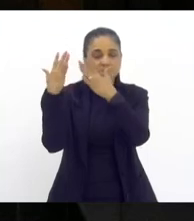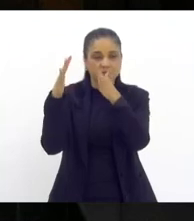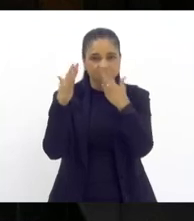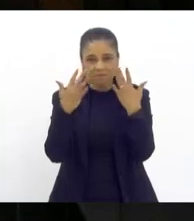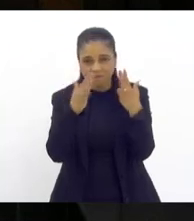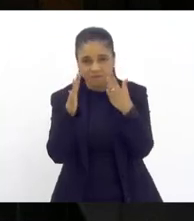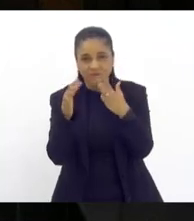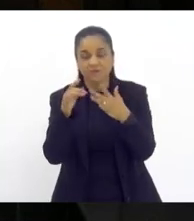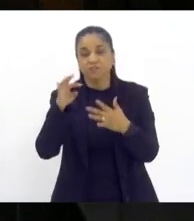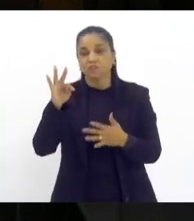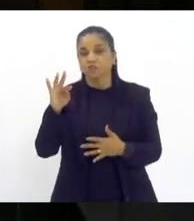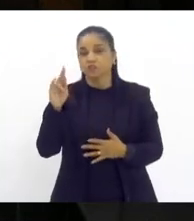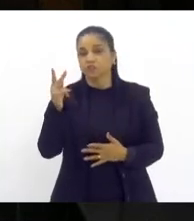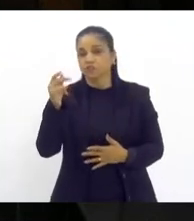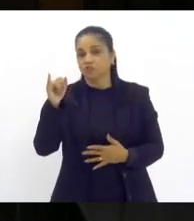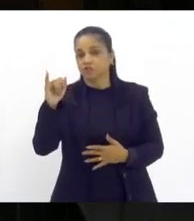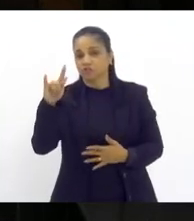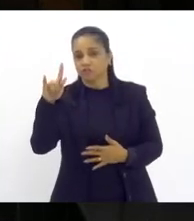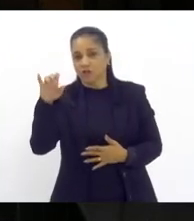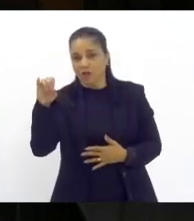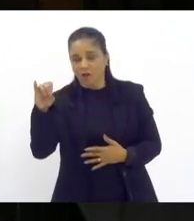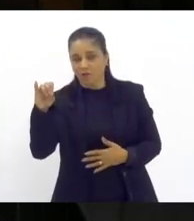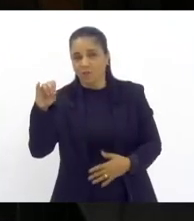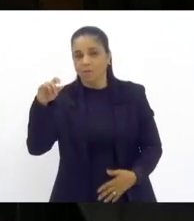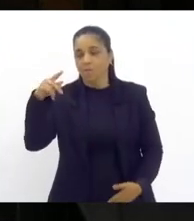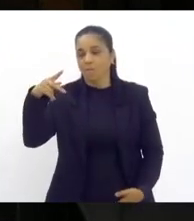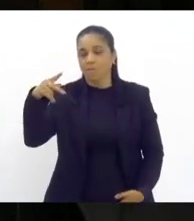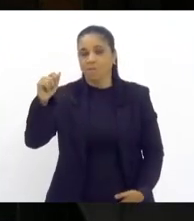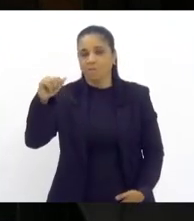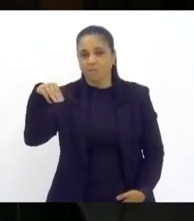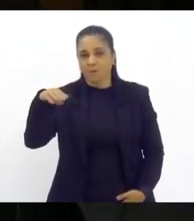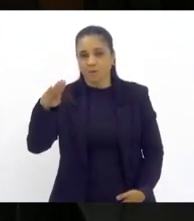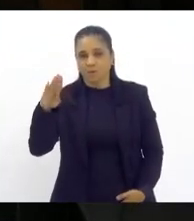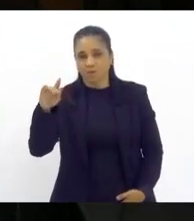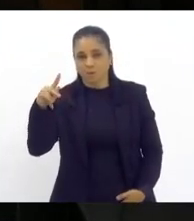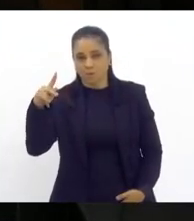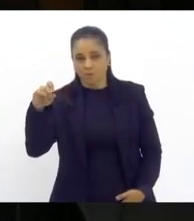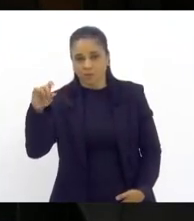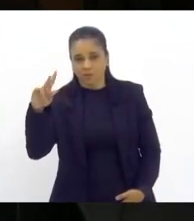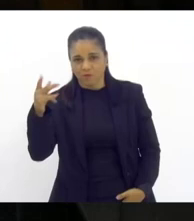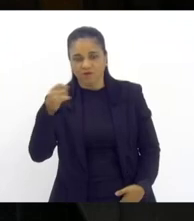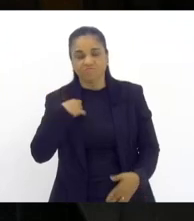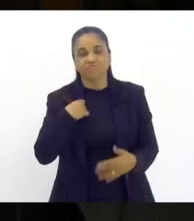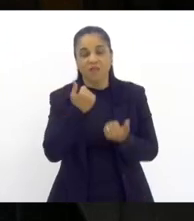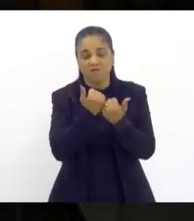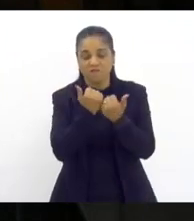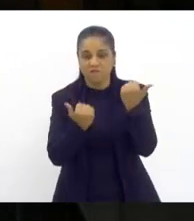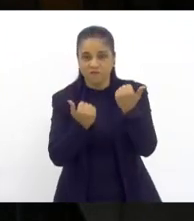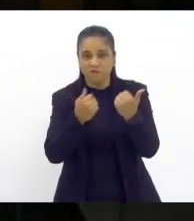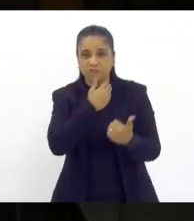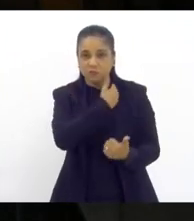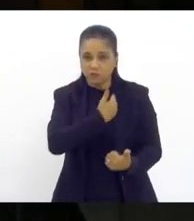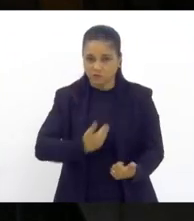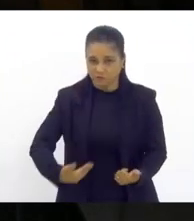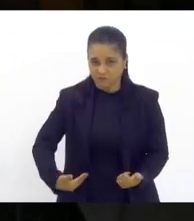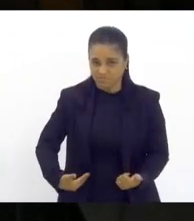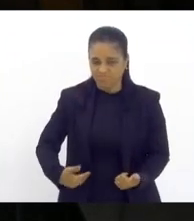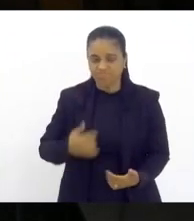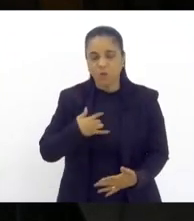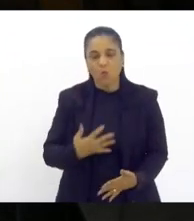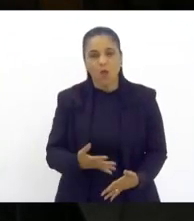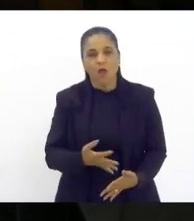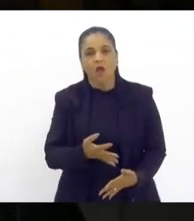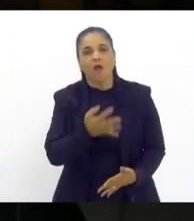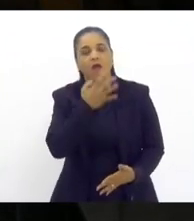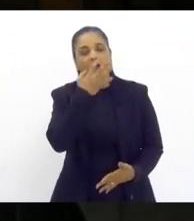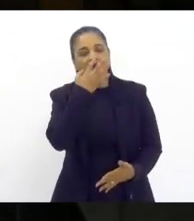o Tiagão, o Thiago Pampulha, nosso ex-colega aqui da casa, que é o nosso vice-governador, que eu tenho uma admiração enorme. É um cara que me